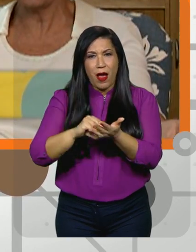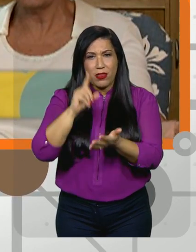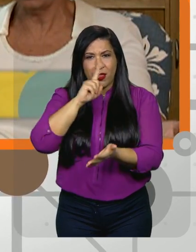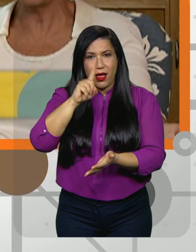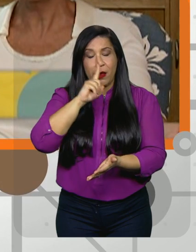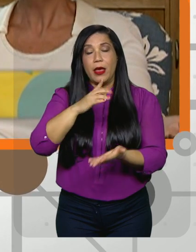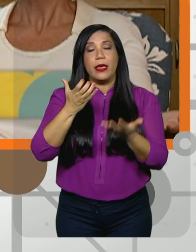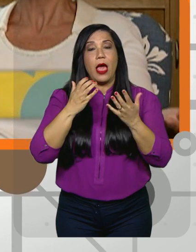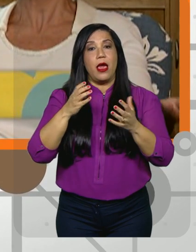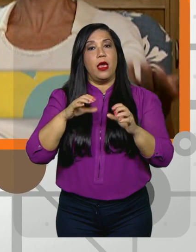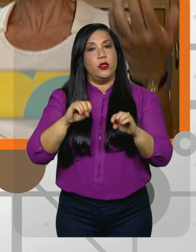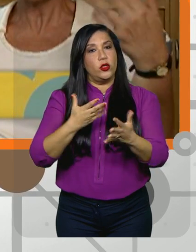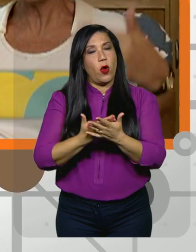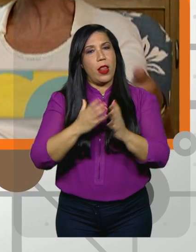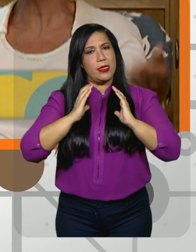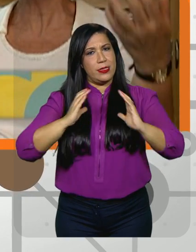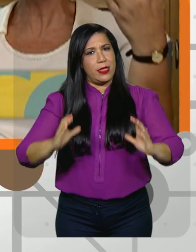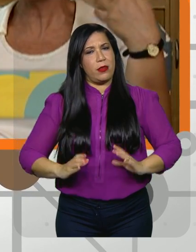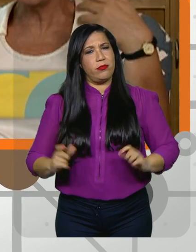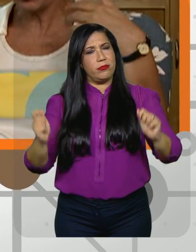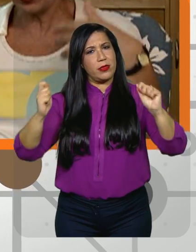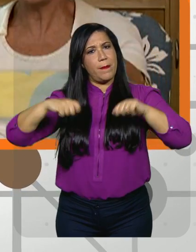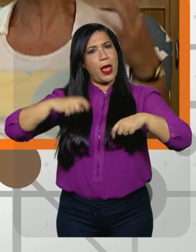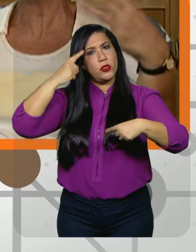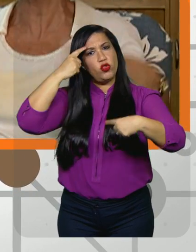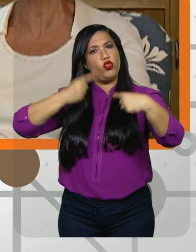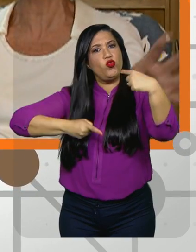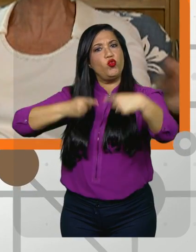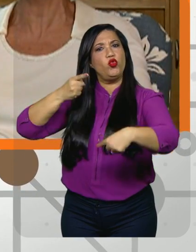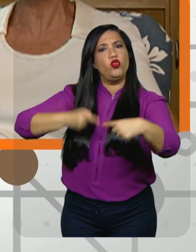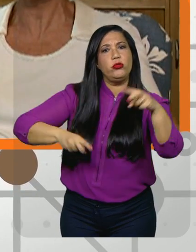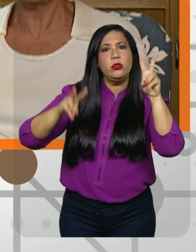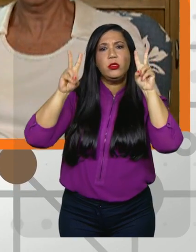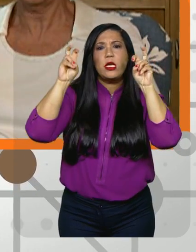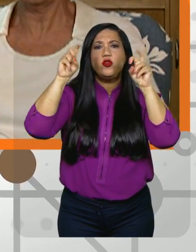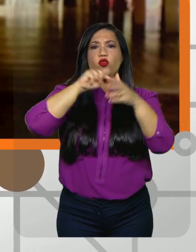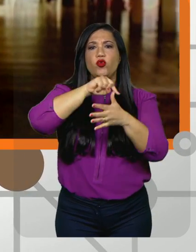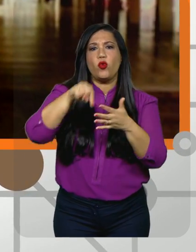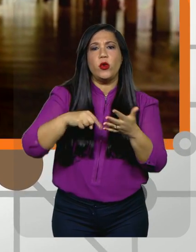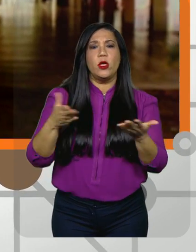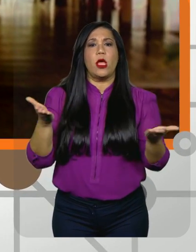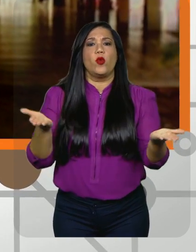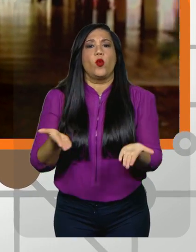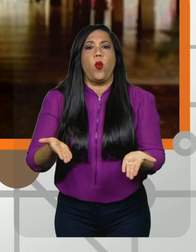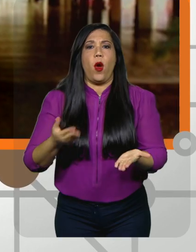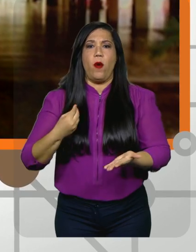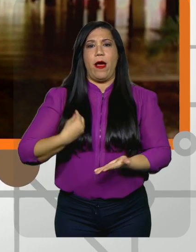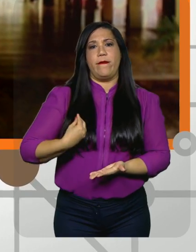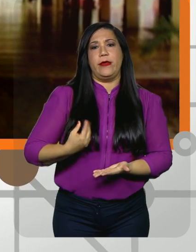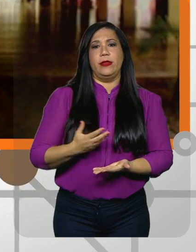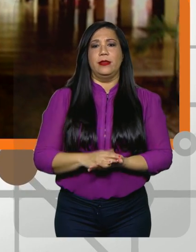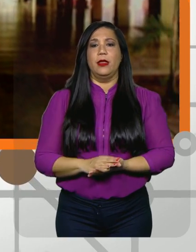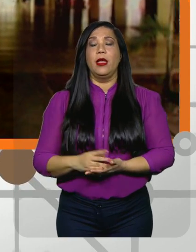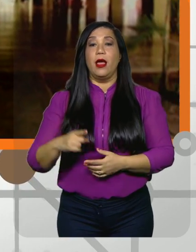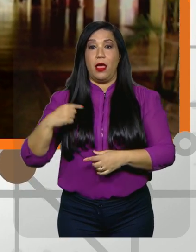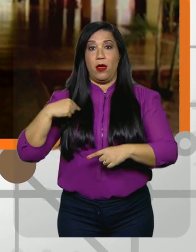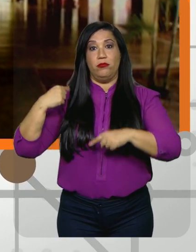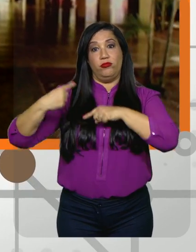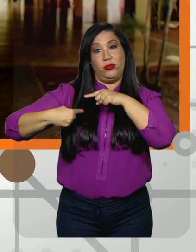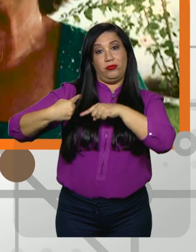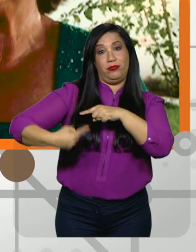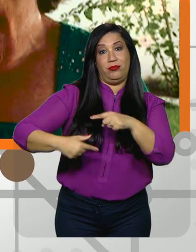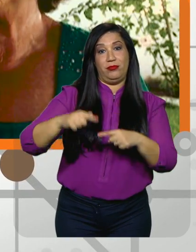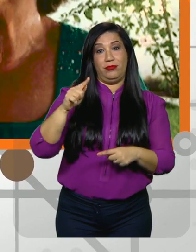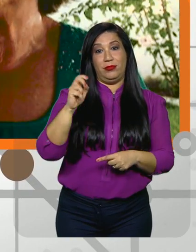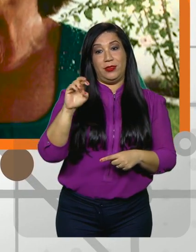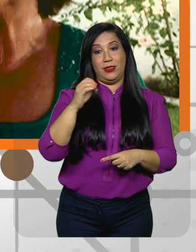formar cidadãos capazes de discutir as questões do seu presente. Eu sou uma geração fruto